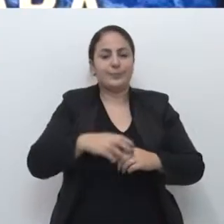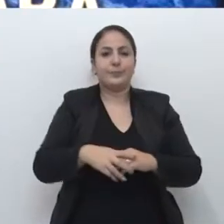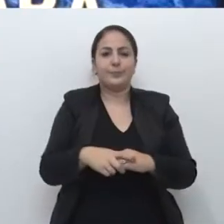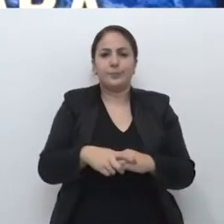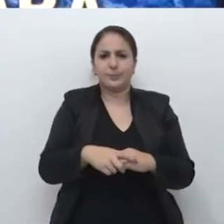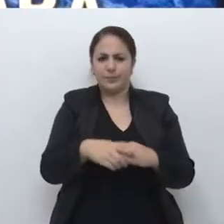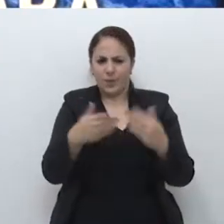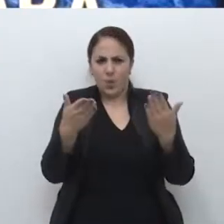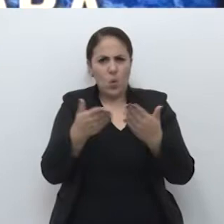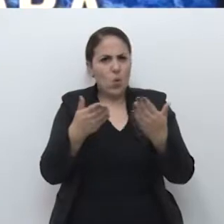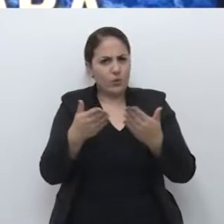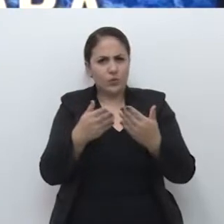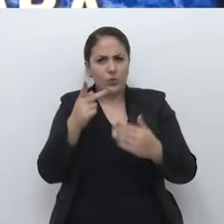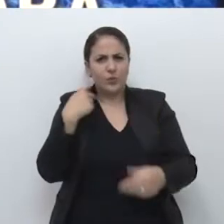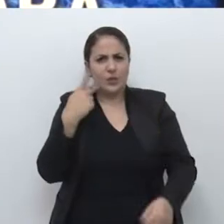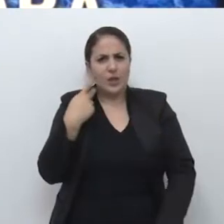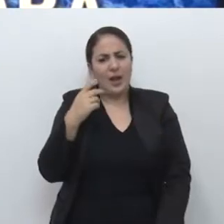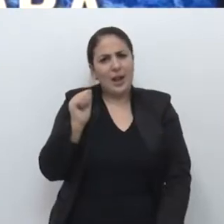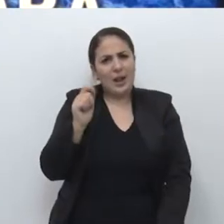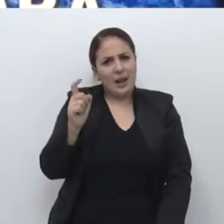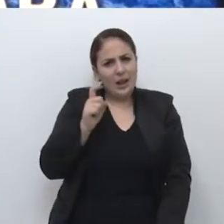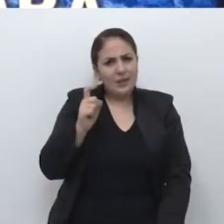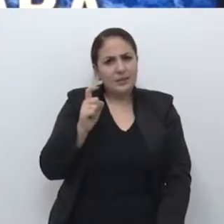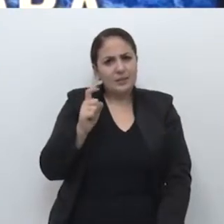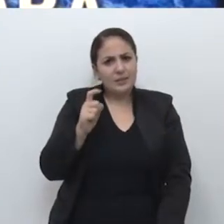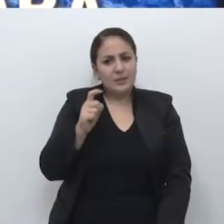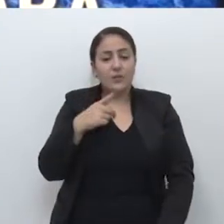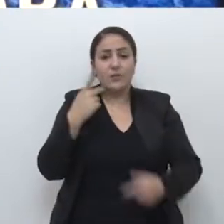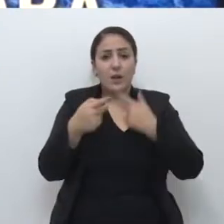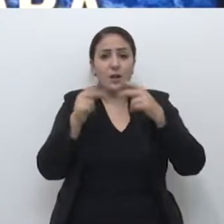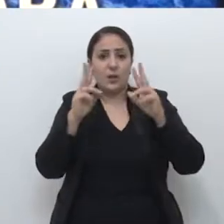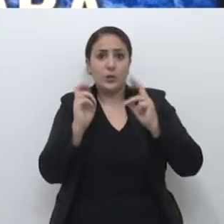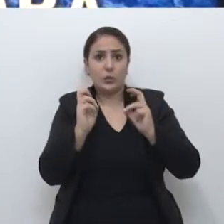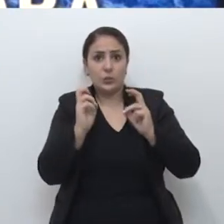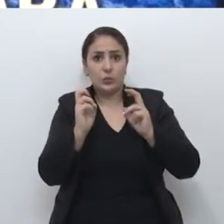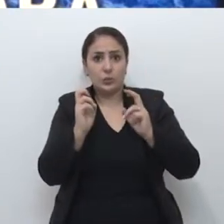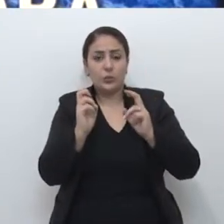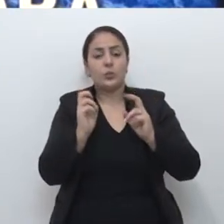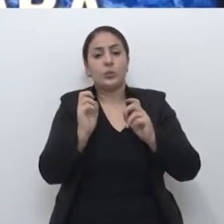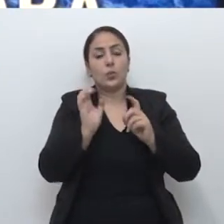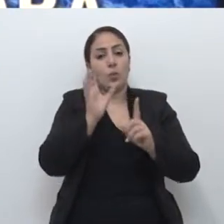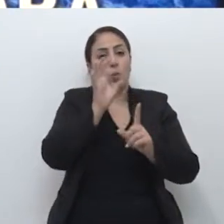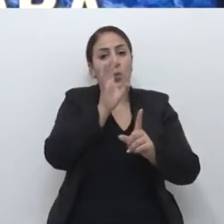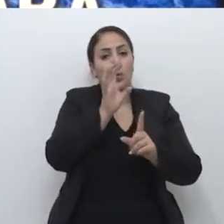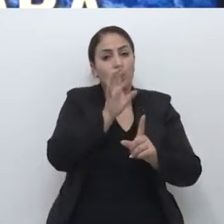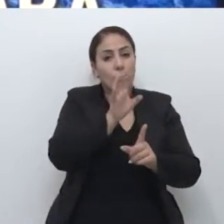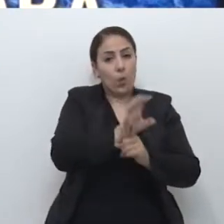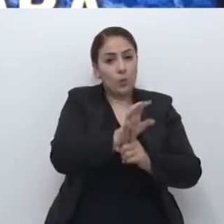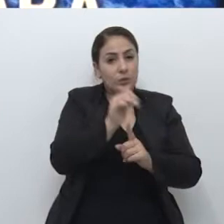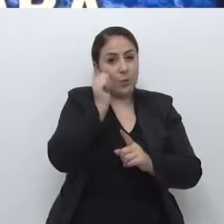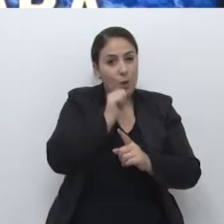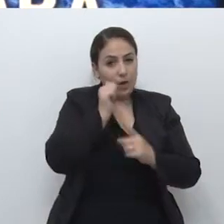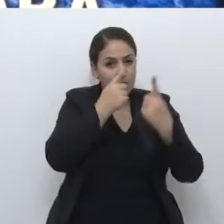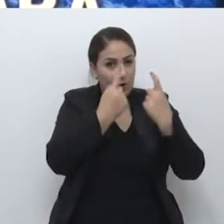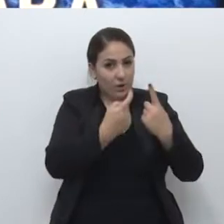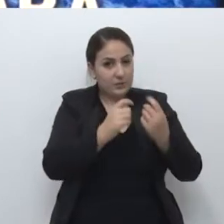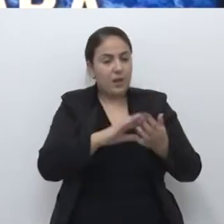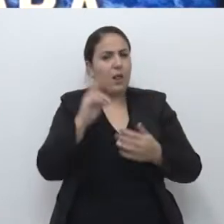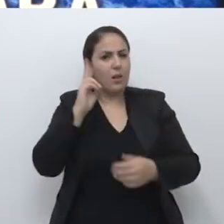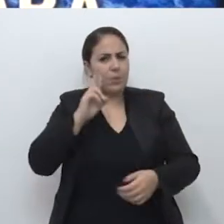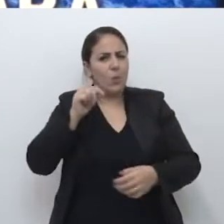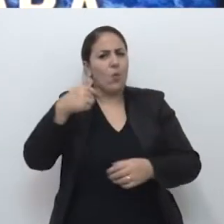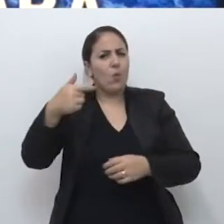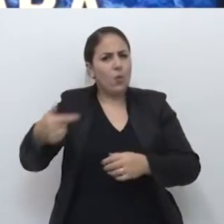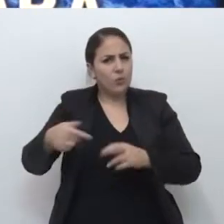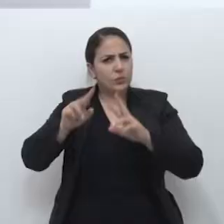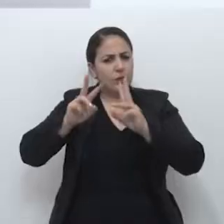de hoje que o vereador Alex Necker pauta a questão da violência contra a mulher. Ele lembrou outras matérias de sua autoria